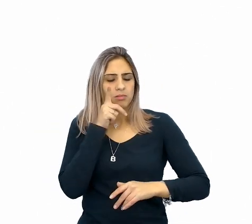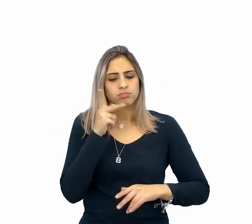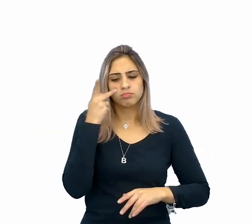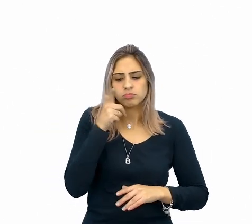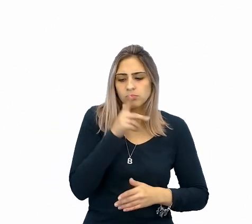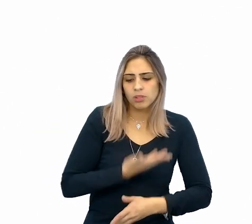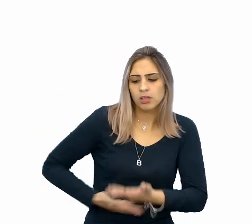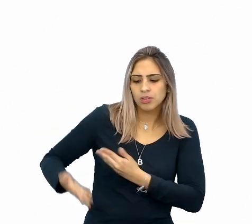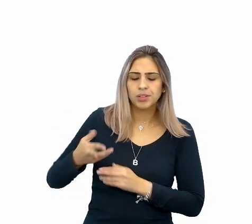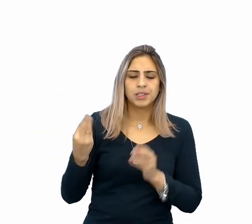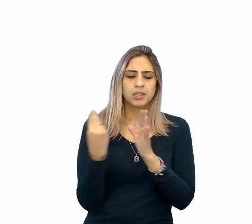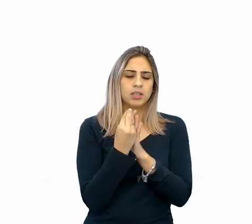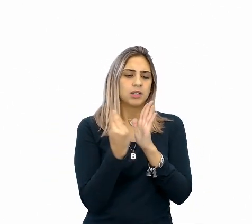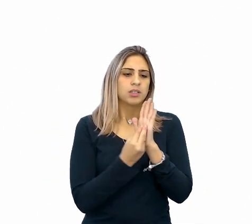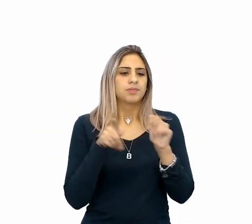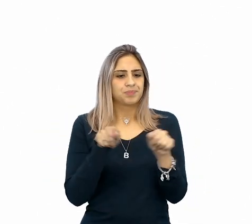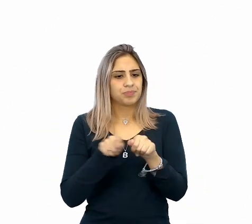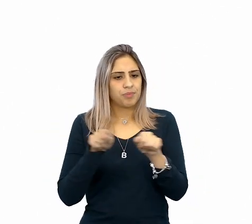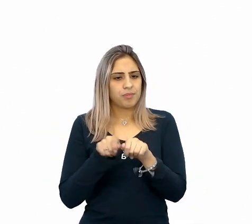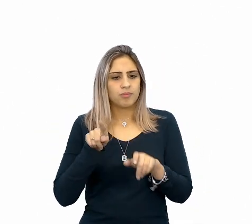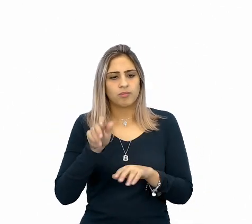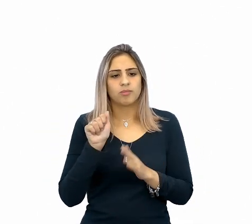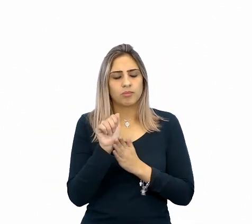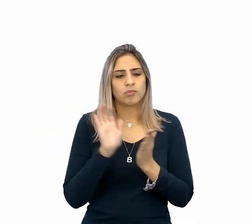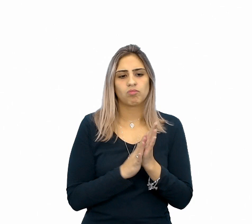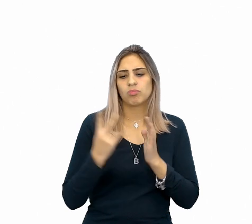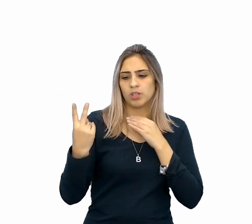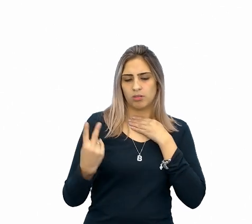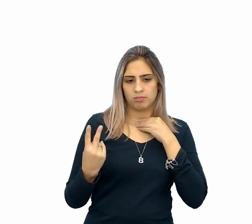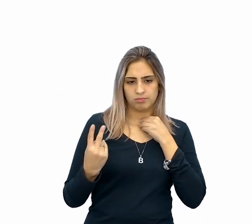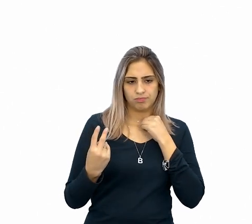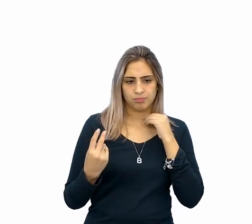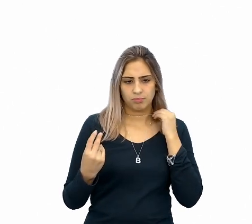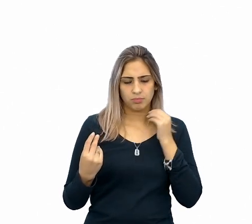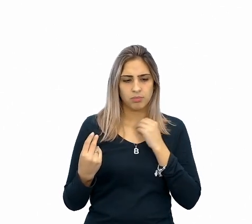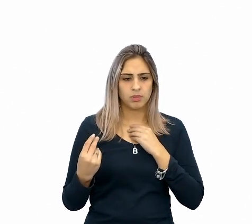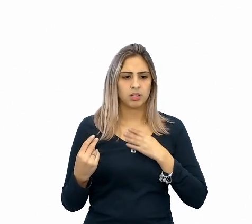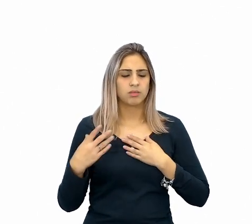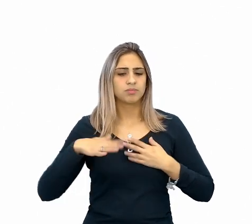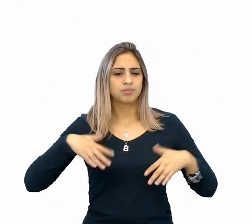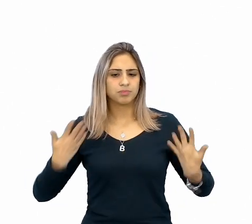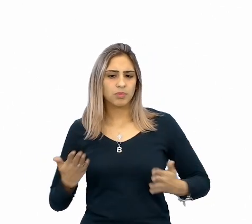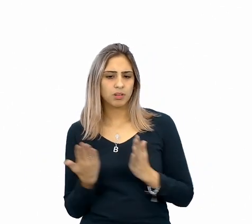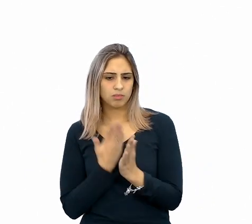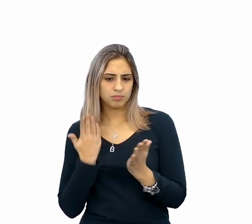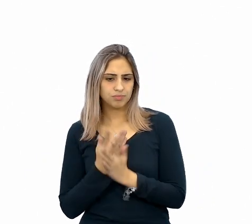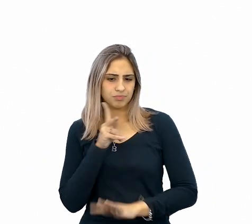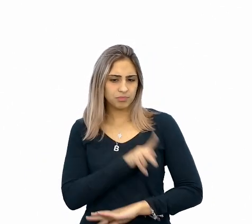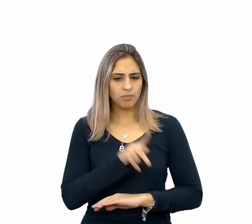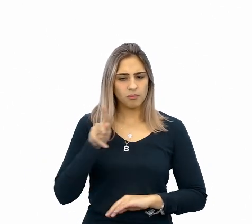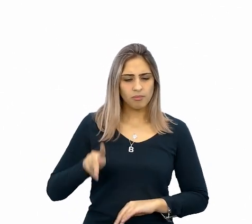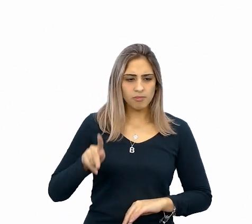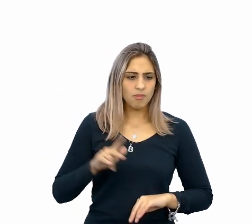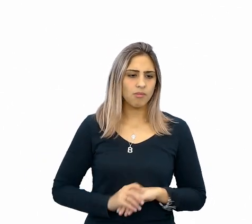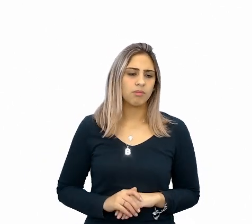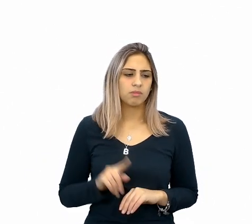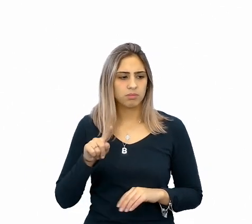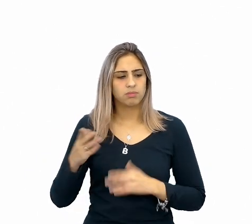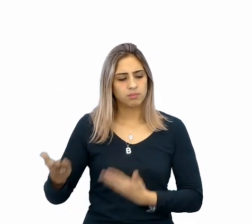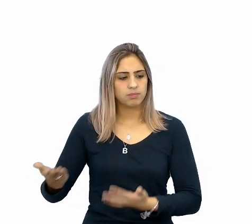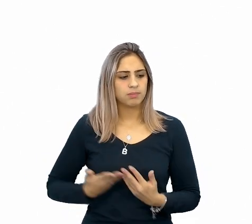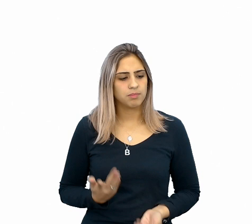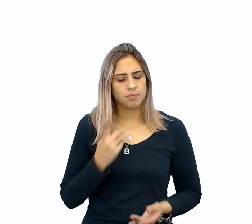compartilharem o registro que fizeram na atividade 2. Então, o caderno do professor, ele traz